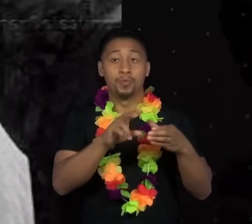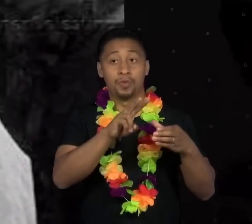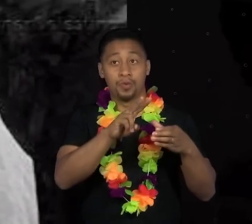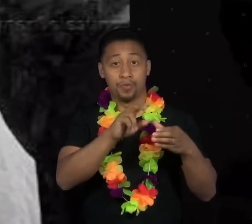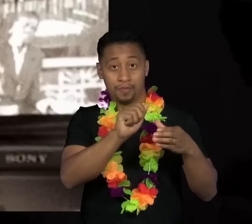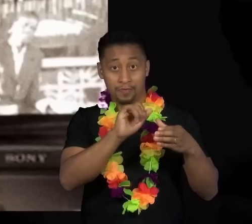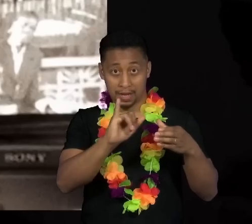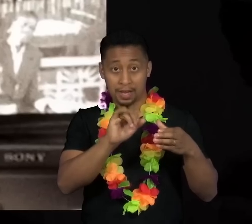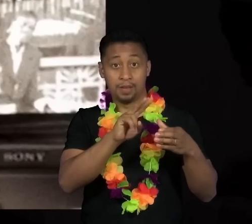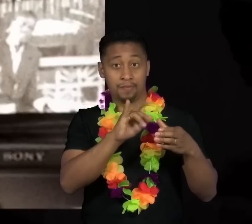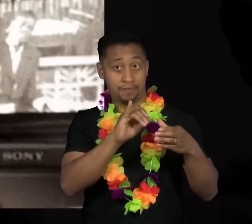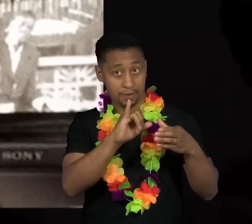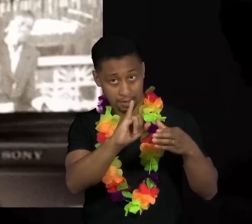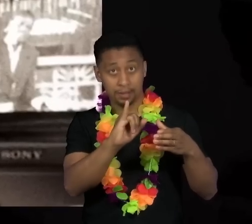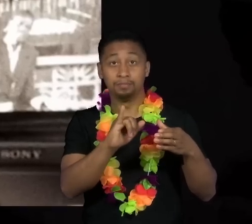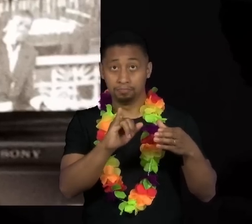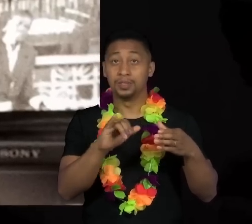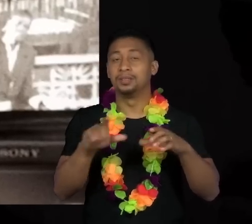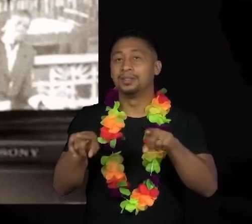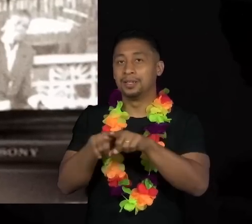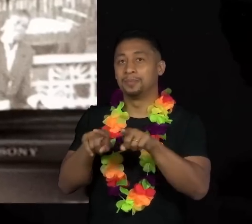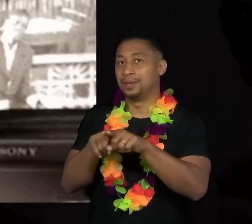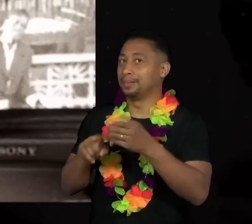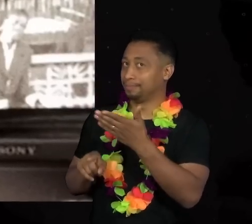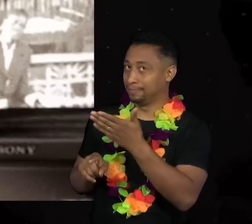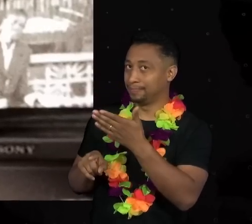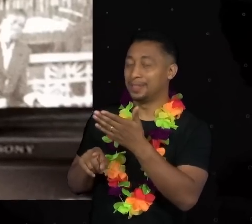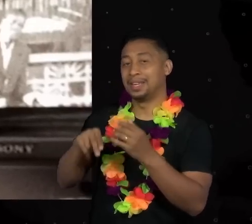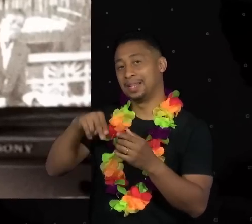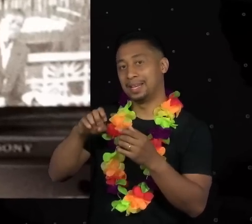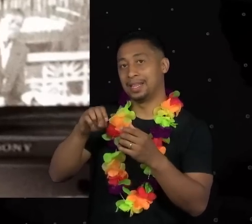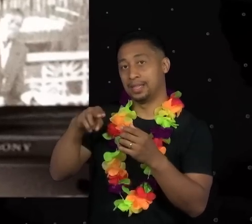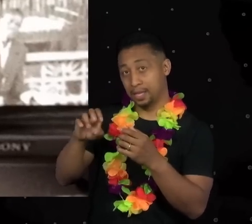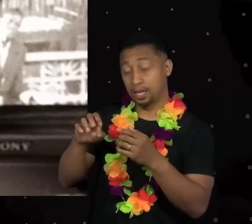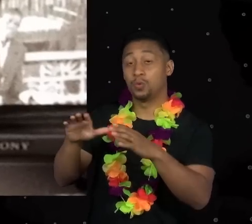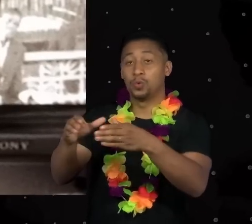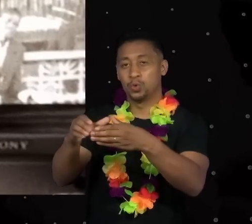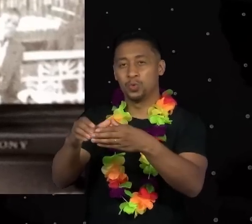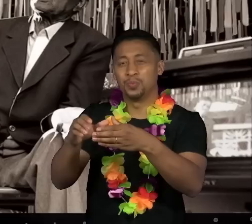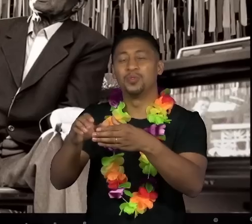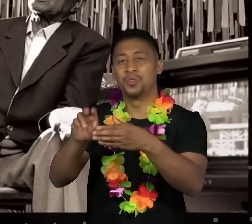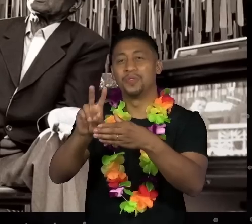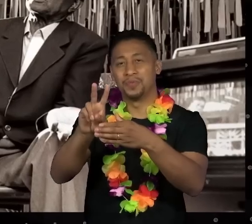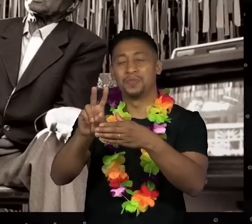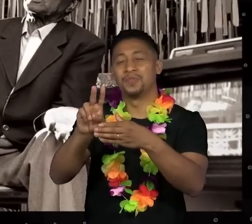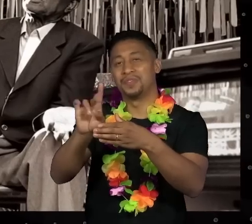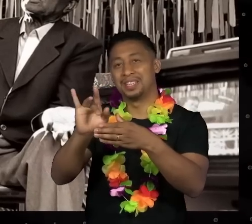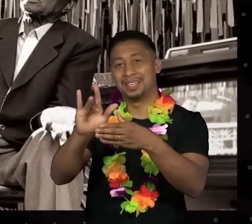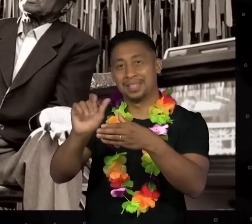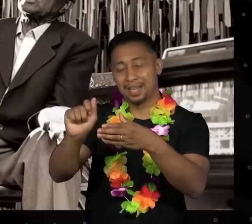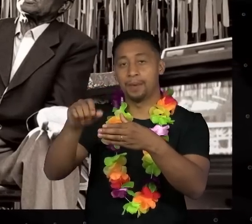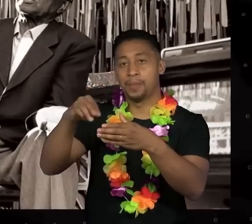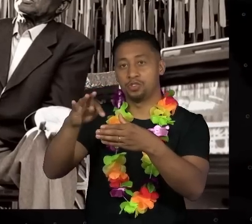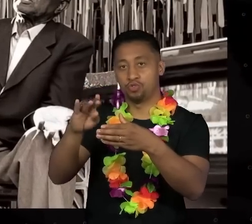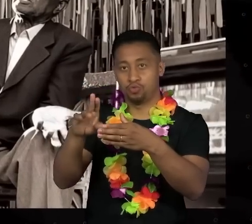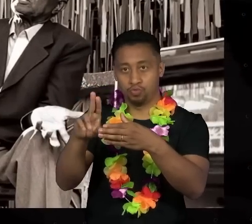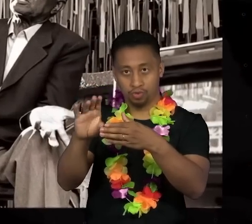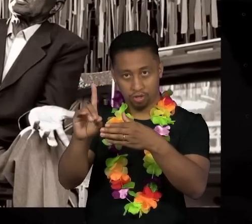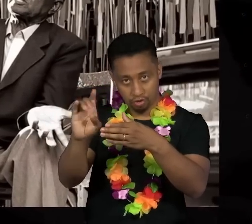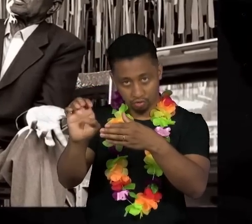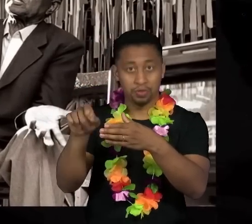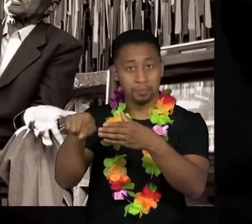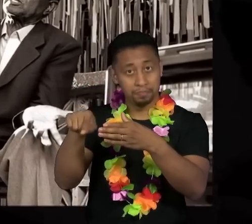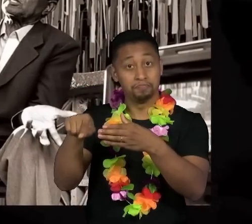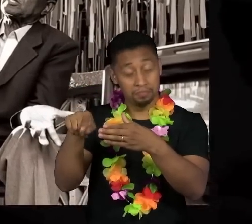Vila Maria, Seu Nenê, da Vila Matilde. Esses são os chamados cardeais do samba, que são